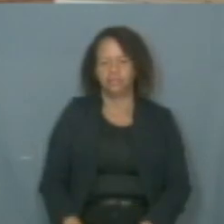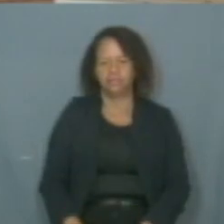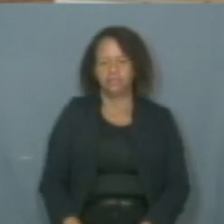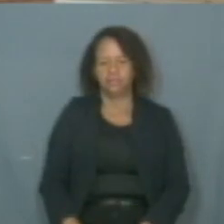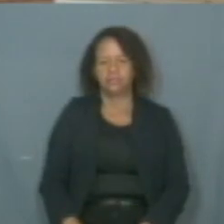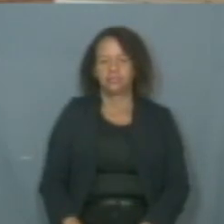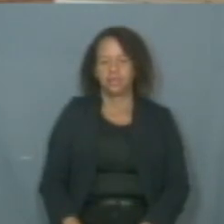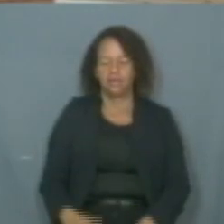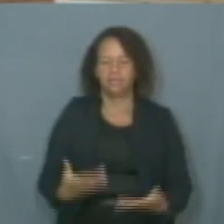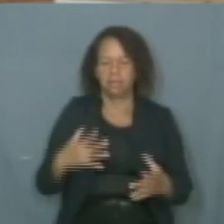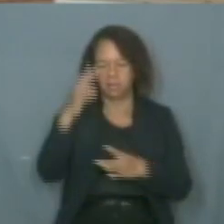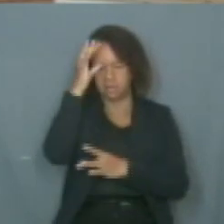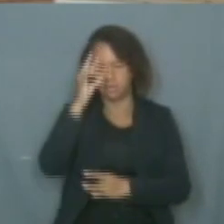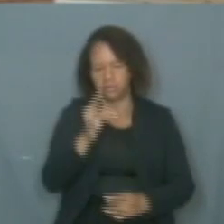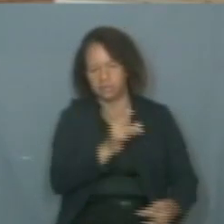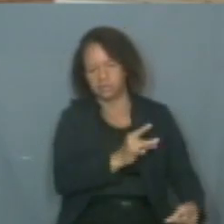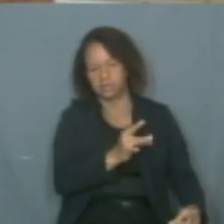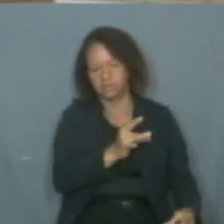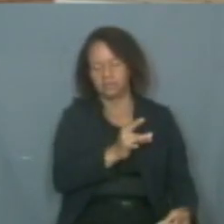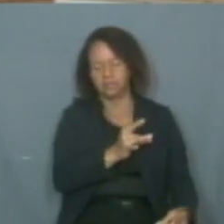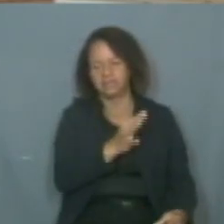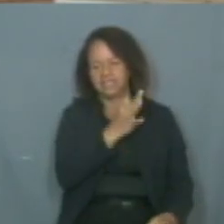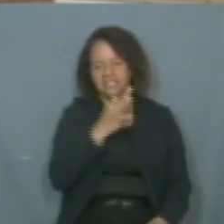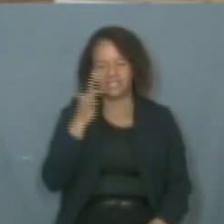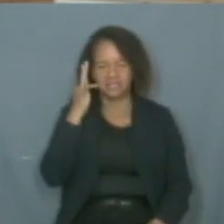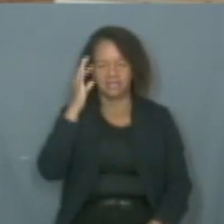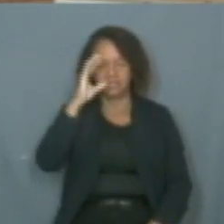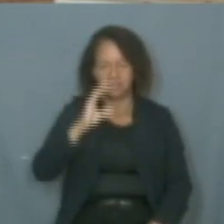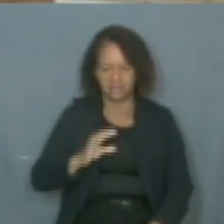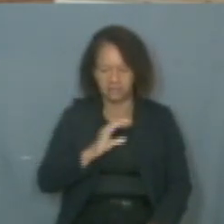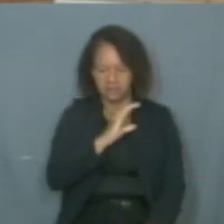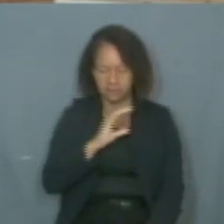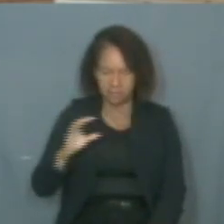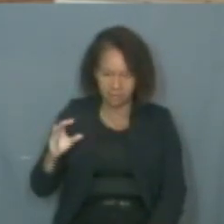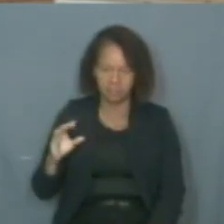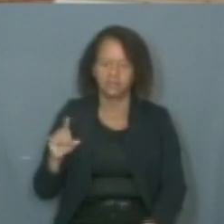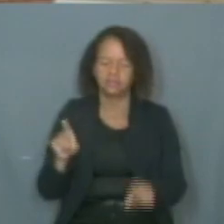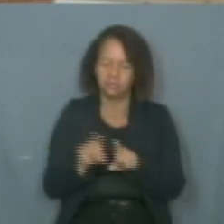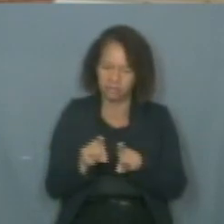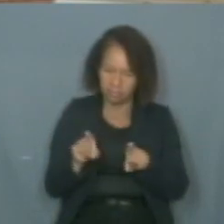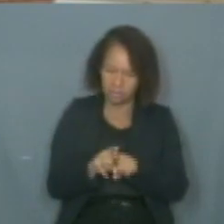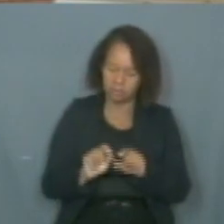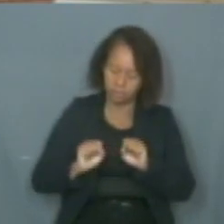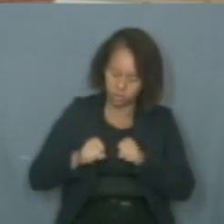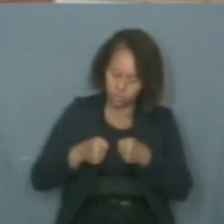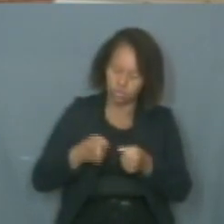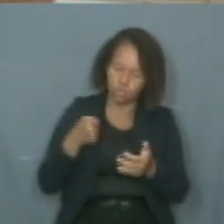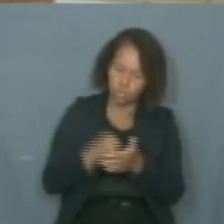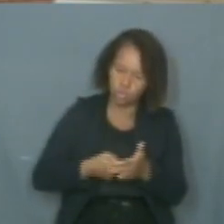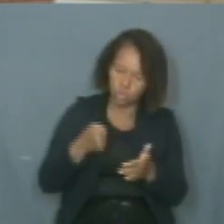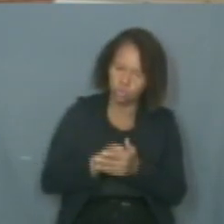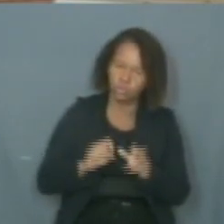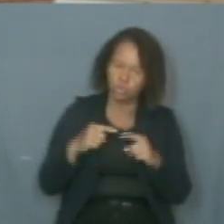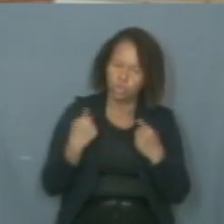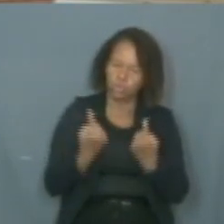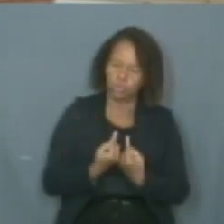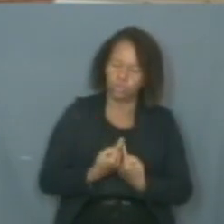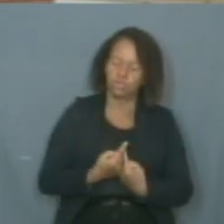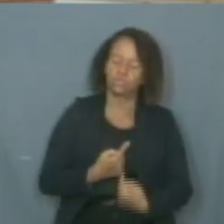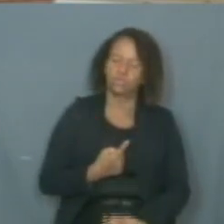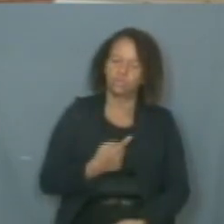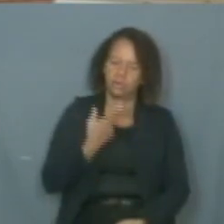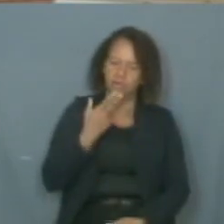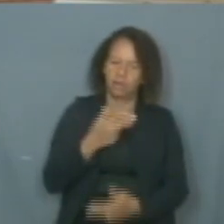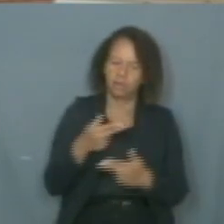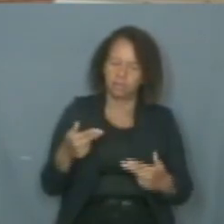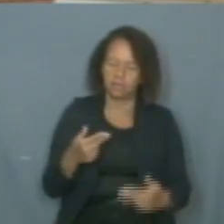vou passar a parte para o vereador Felipe Alecrim, que é católico, que também está nessa luta conosco, para poder falar